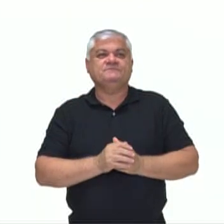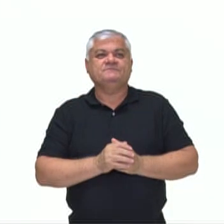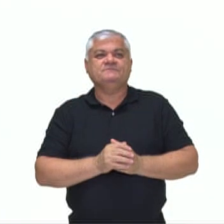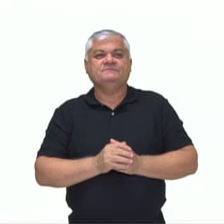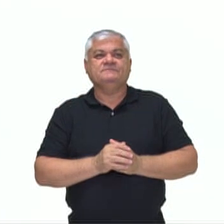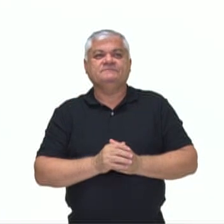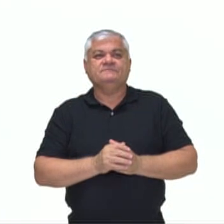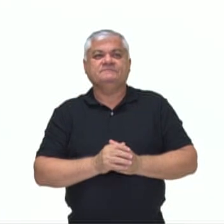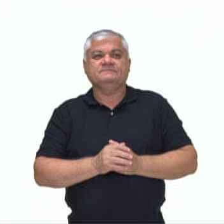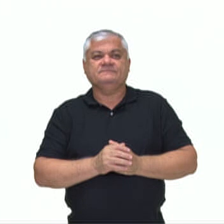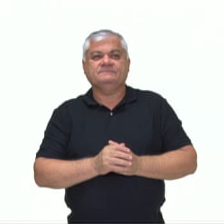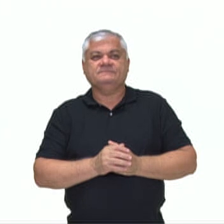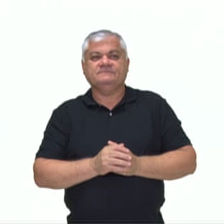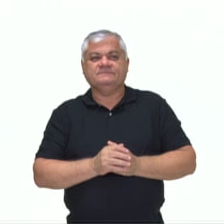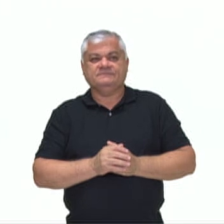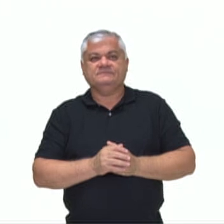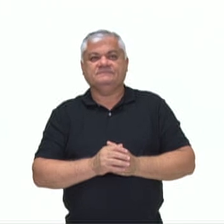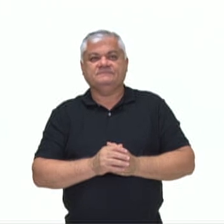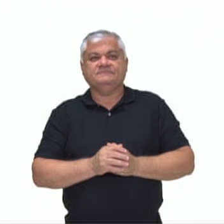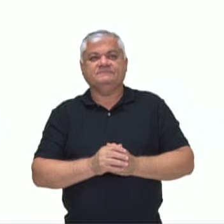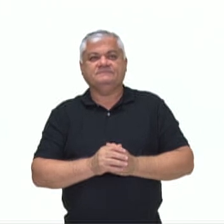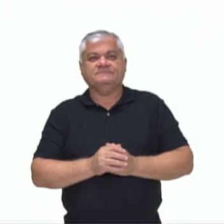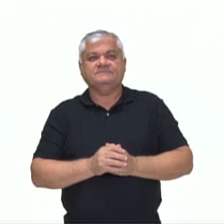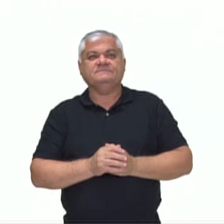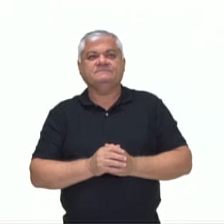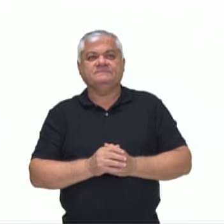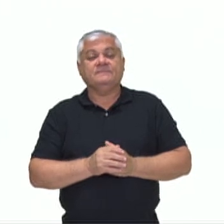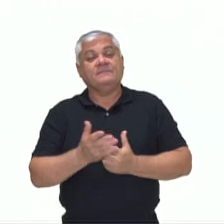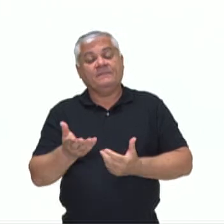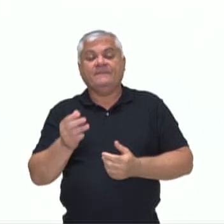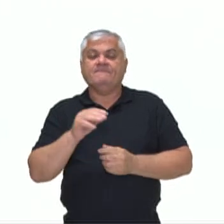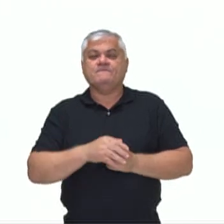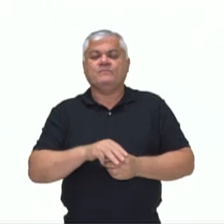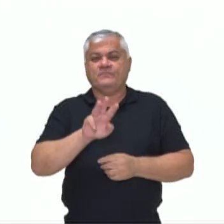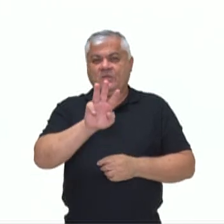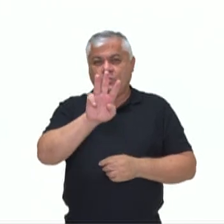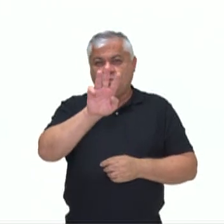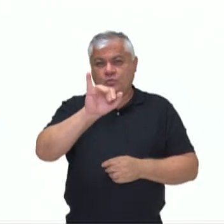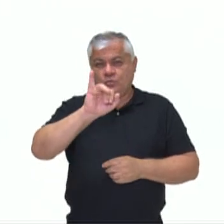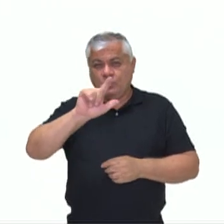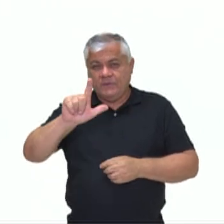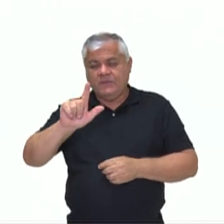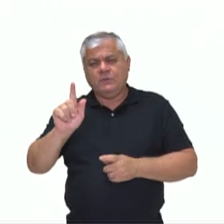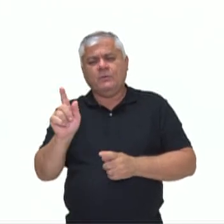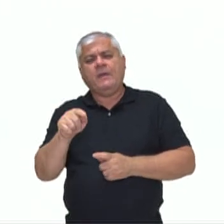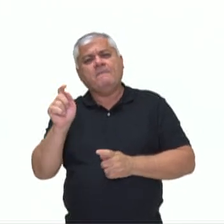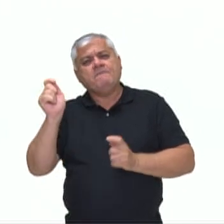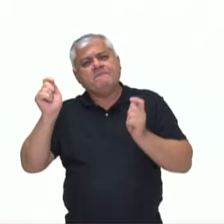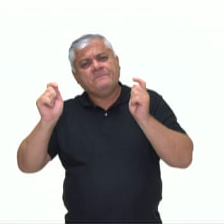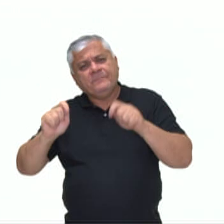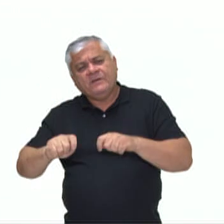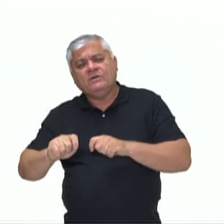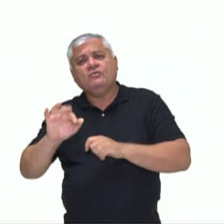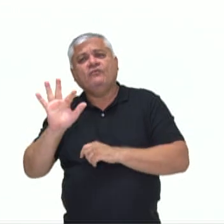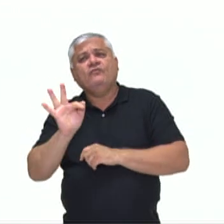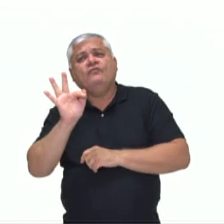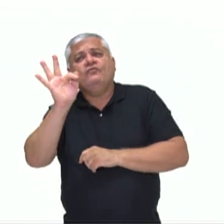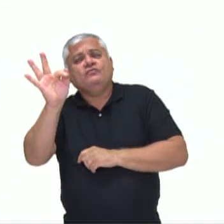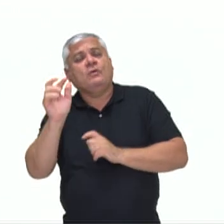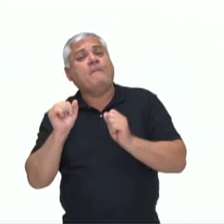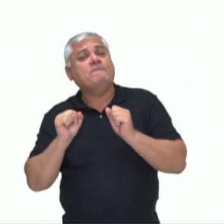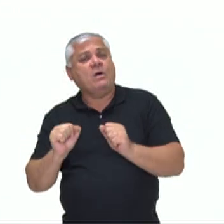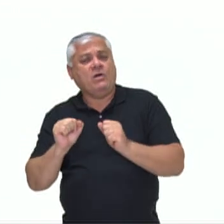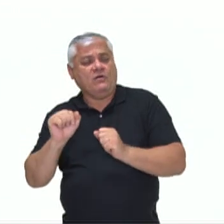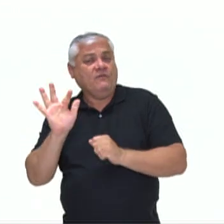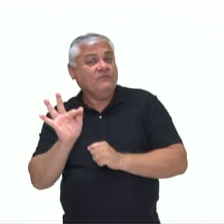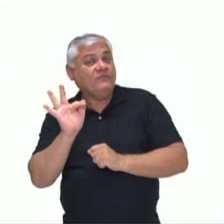Differences between going to and will. O will expressa uma possibilidade ou uma previsão do que vai acontecer. I